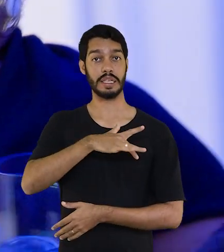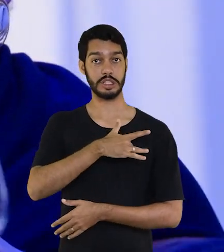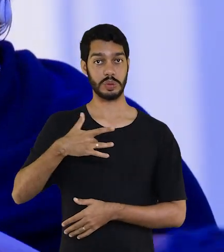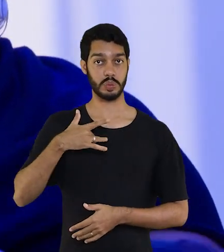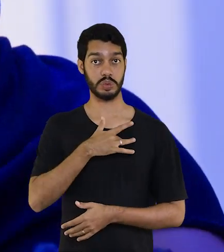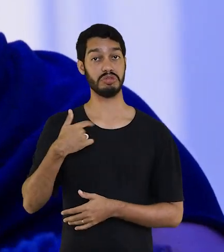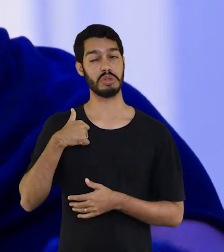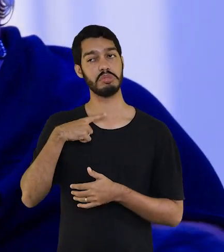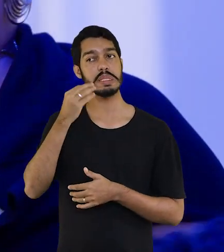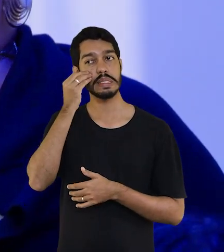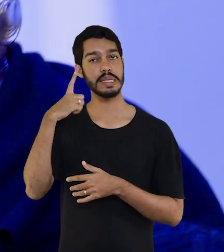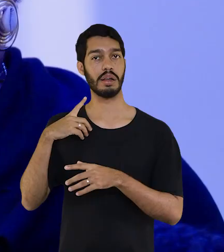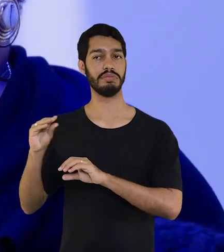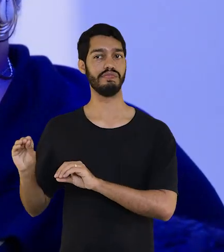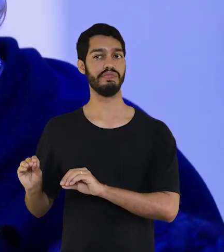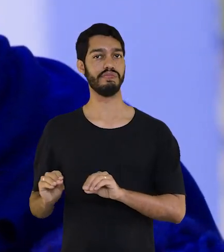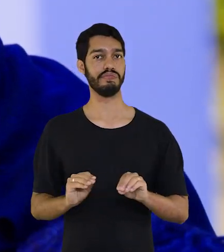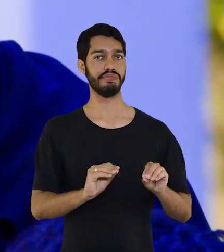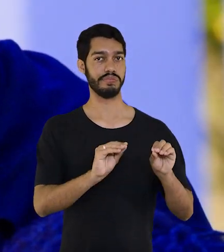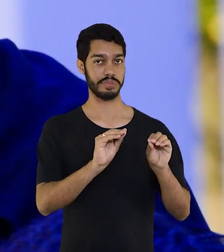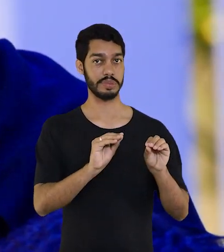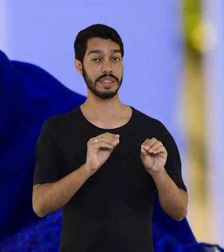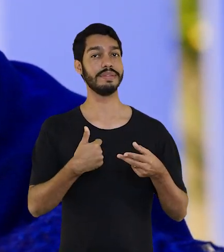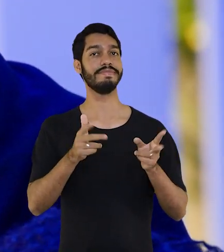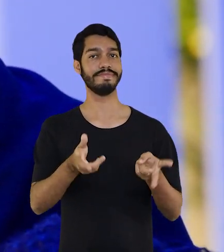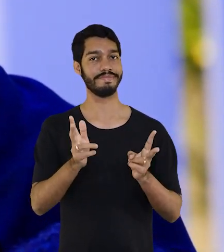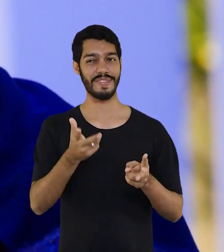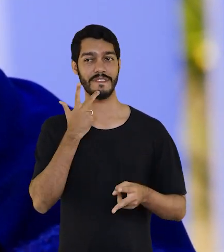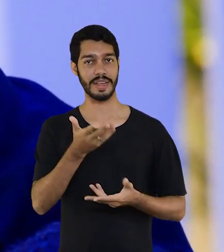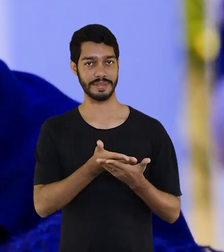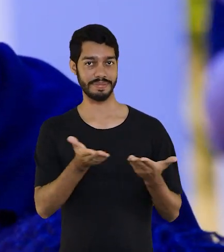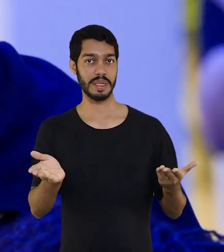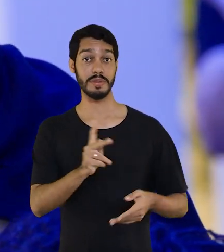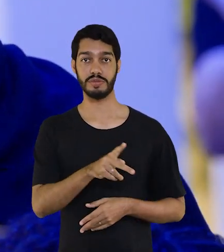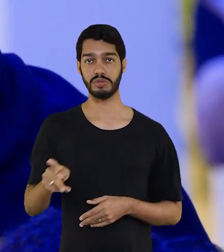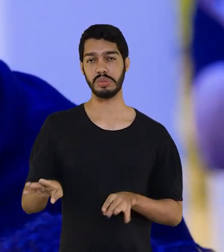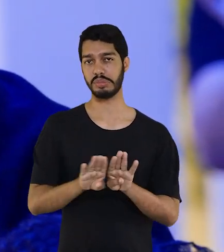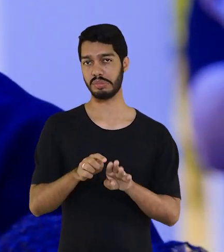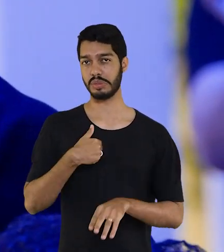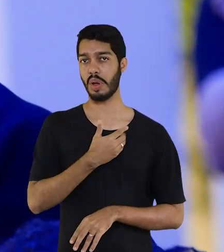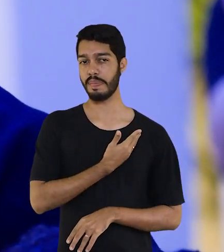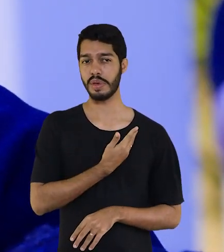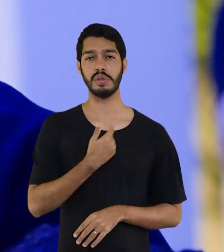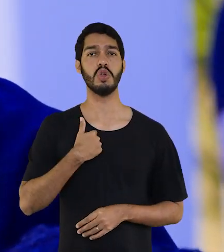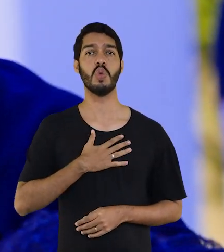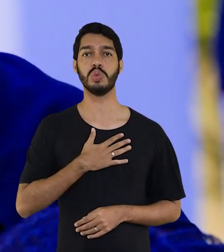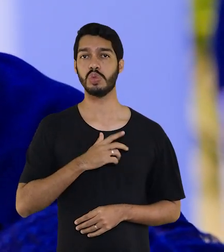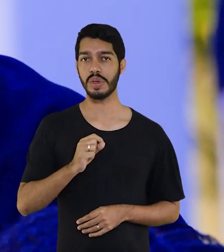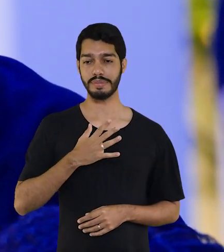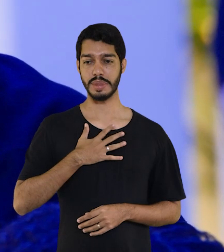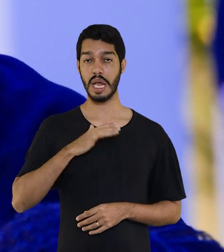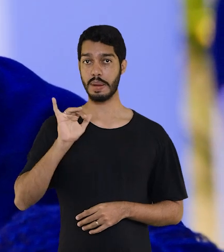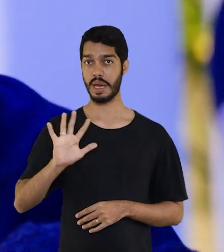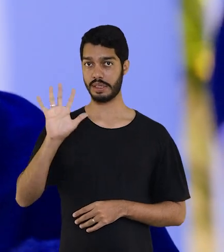estudo. Eu sou da área da saúde, vim da área da saúde, então eu estou migrando. E como eu sempre falei para os meus professores, até mesmo para os meus colegas,